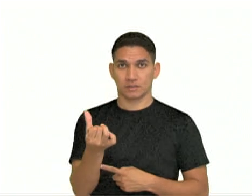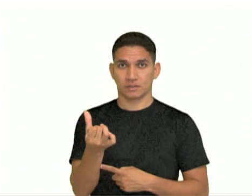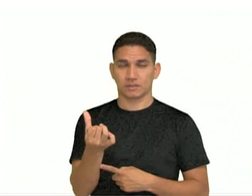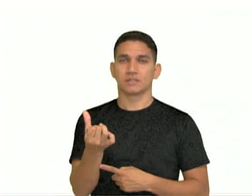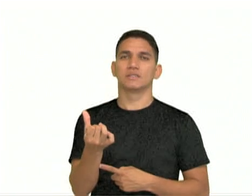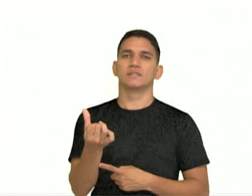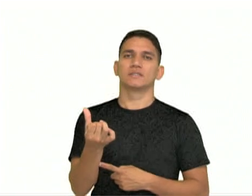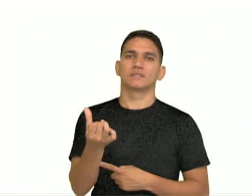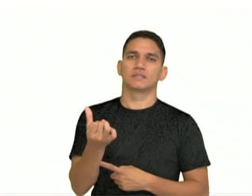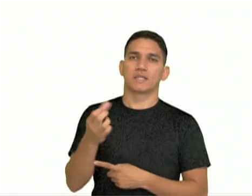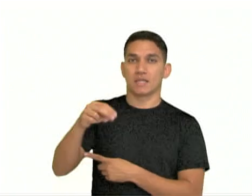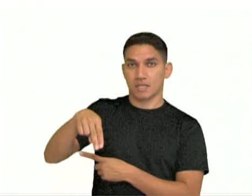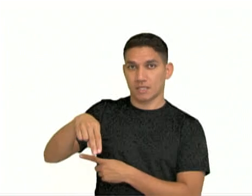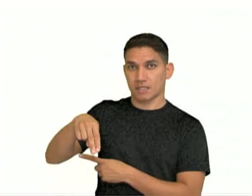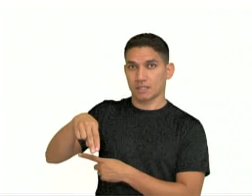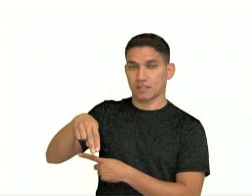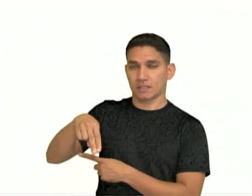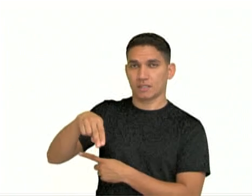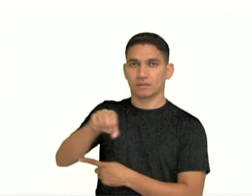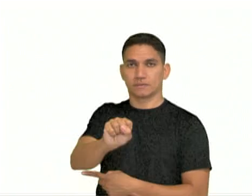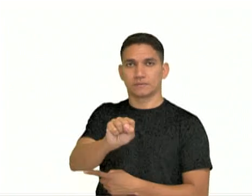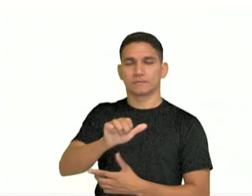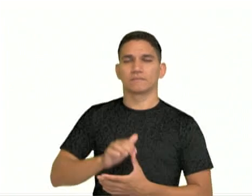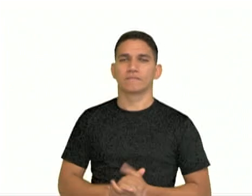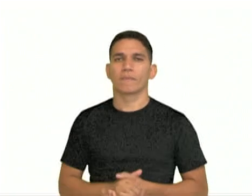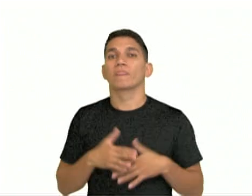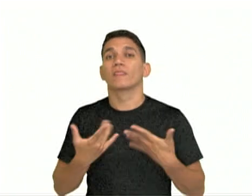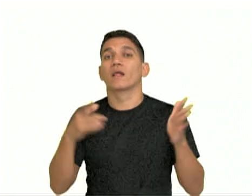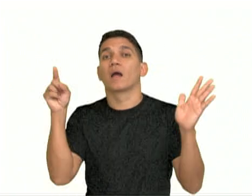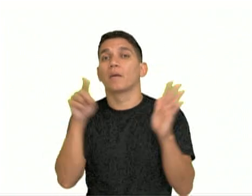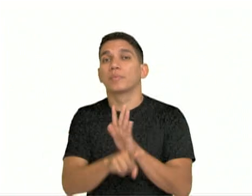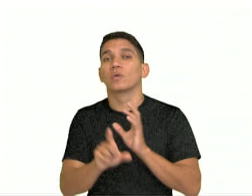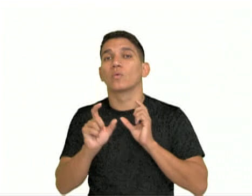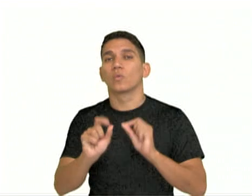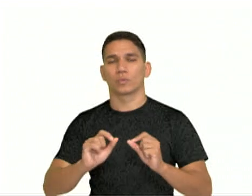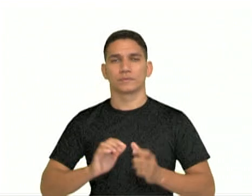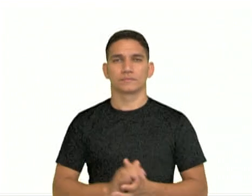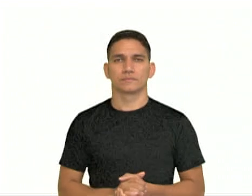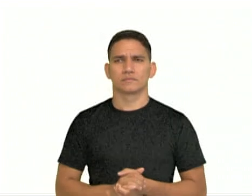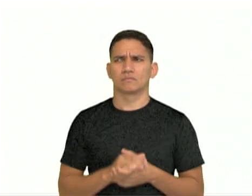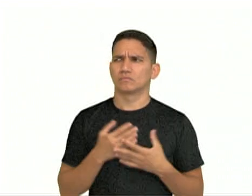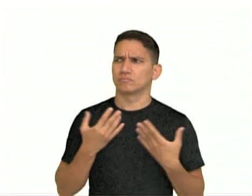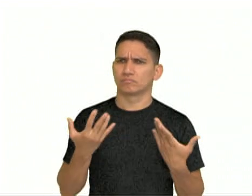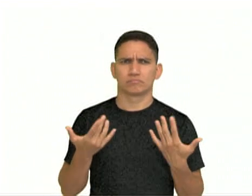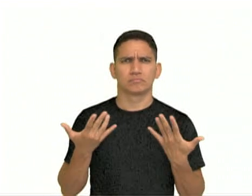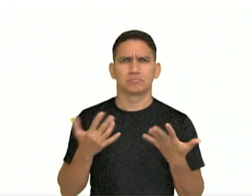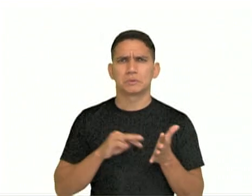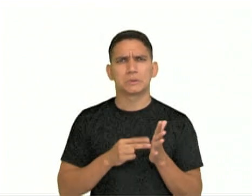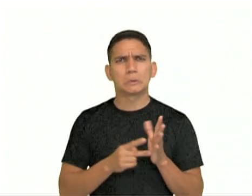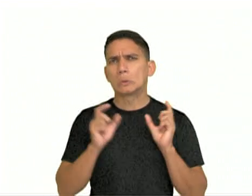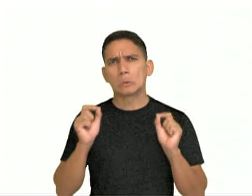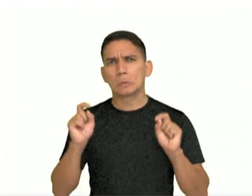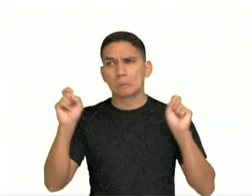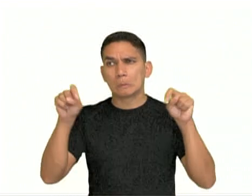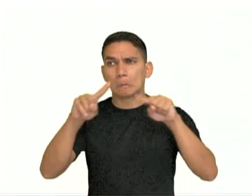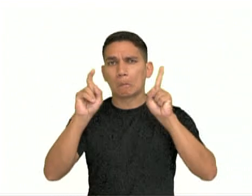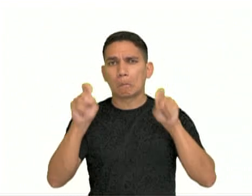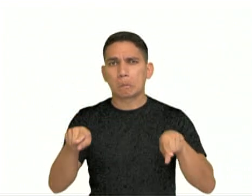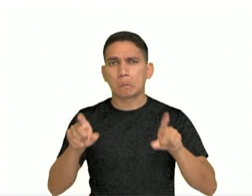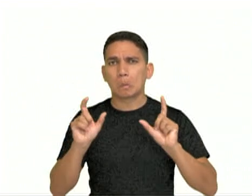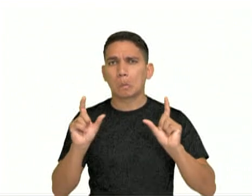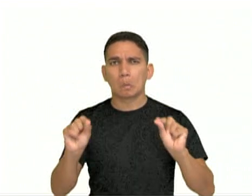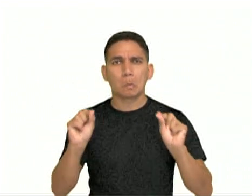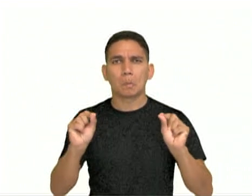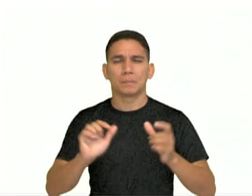um 0,16 Newton por segundo. Aí a pergunta é, o que isso significa? E aí?